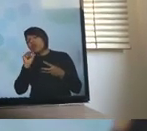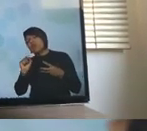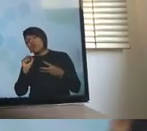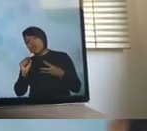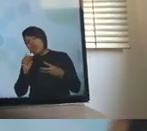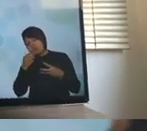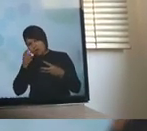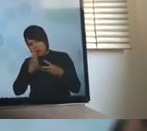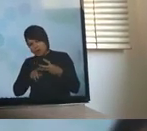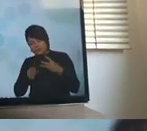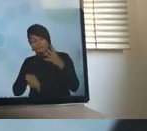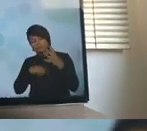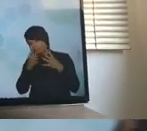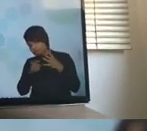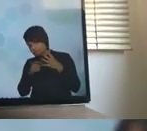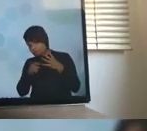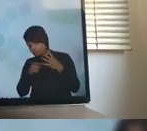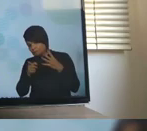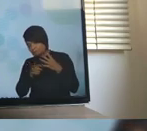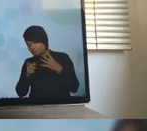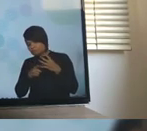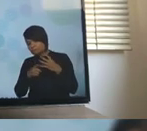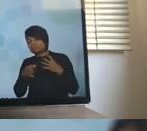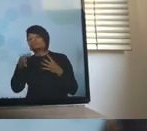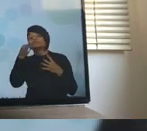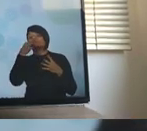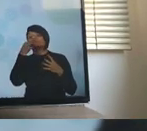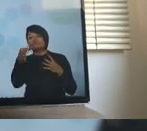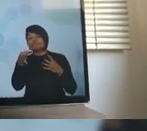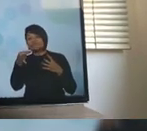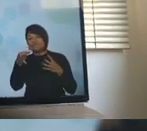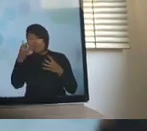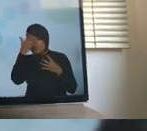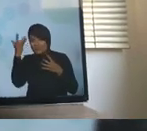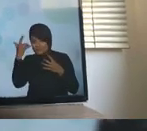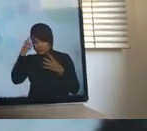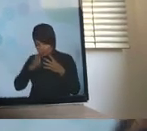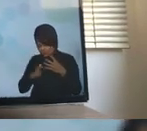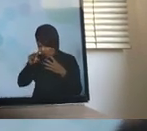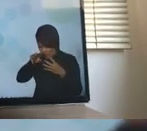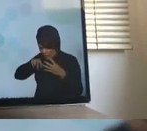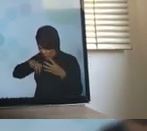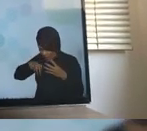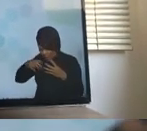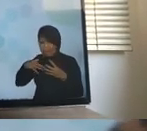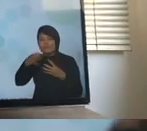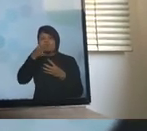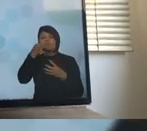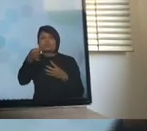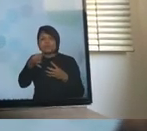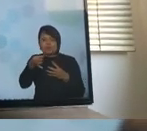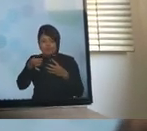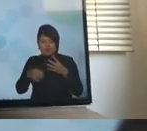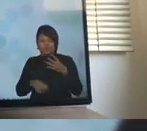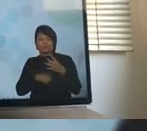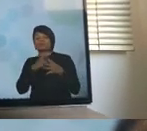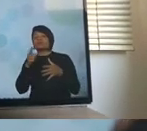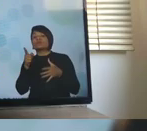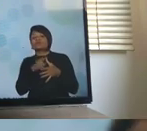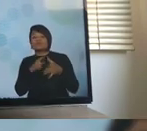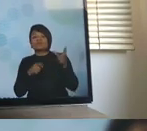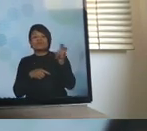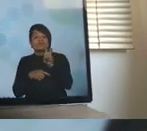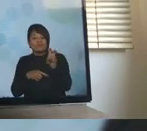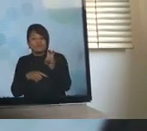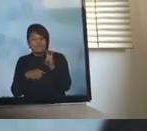Quarto, qual a opinião do leitor sobre o assunto? Quinta, como a